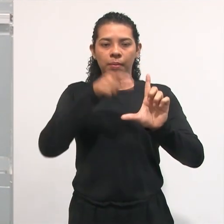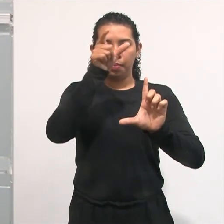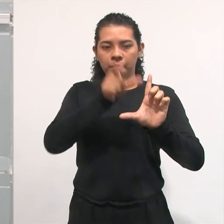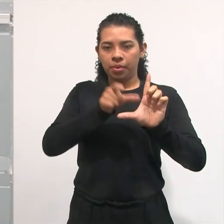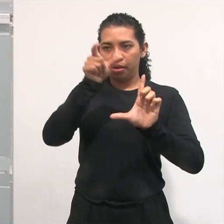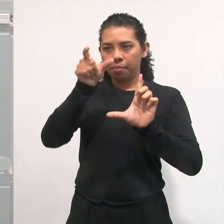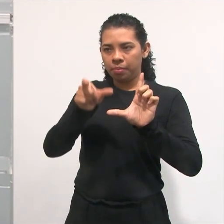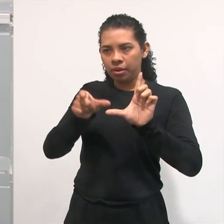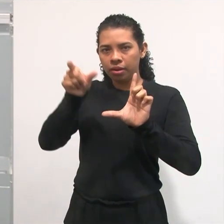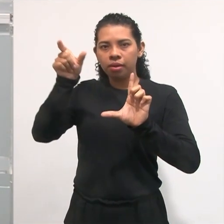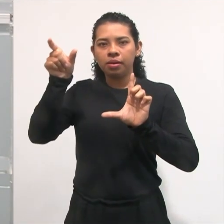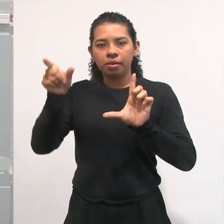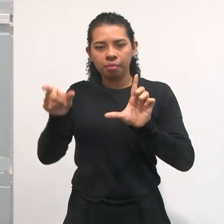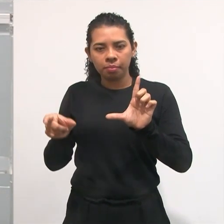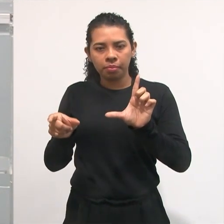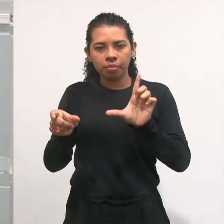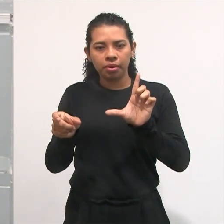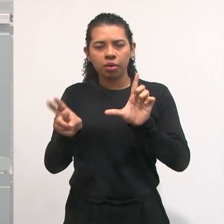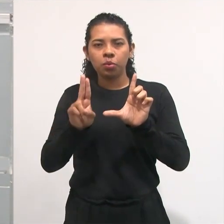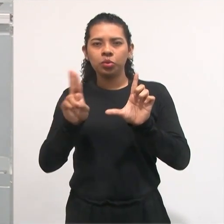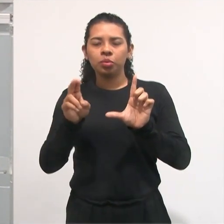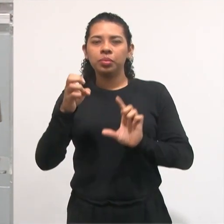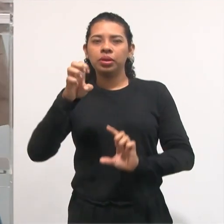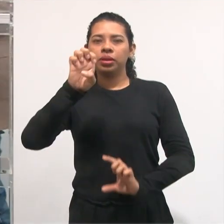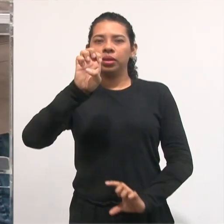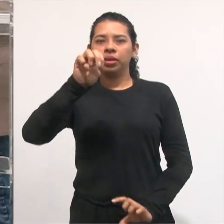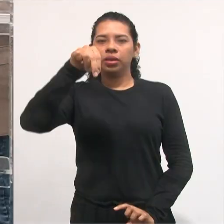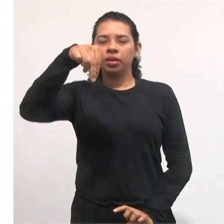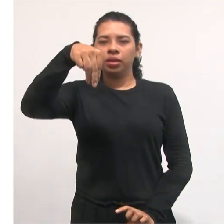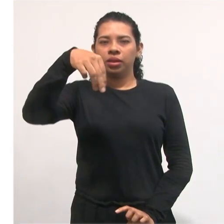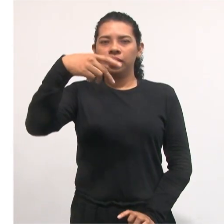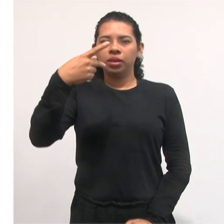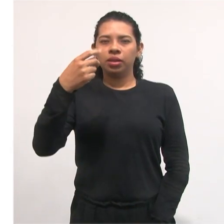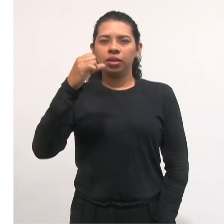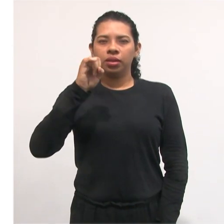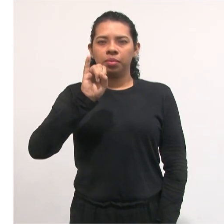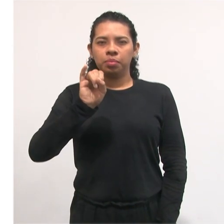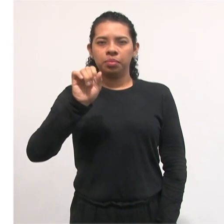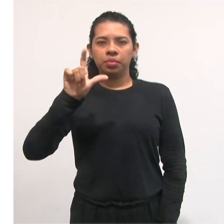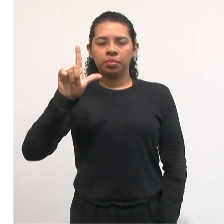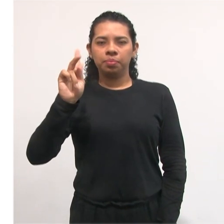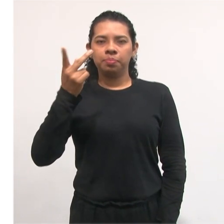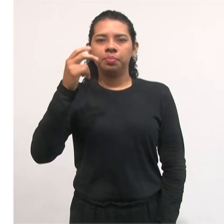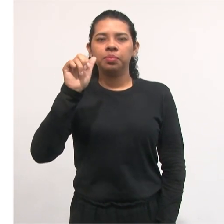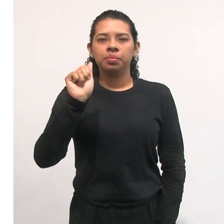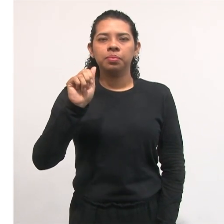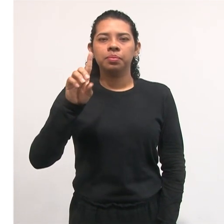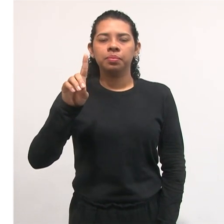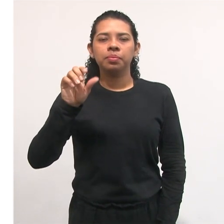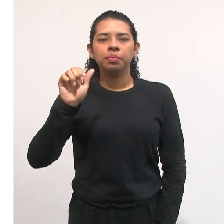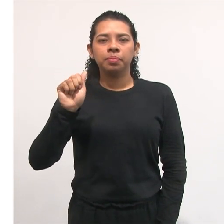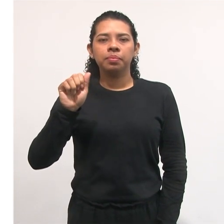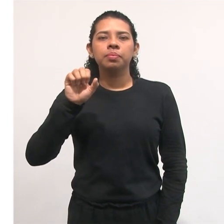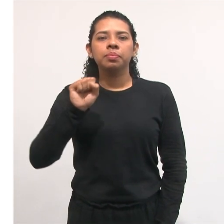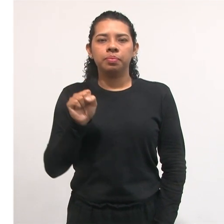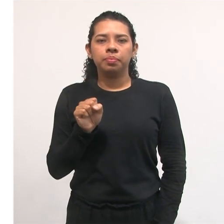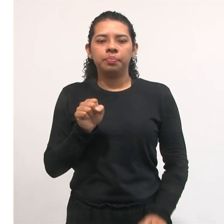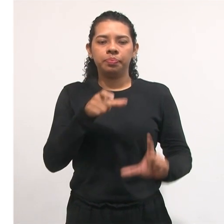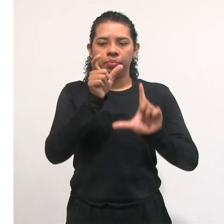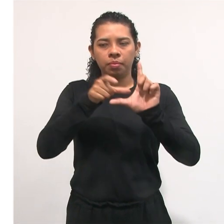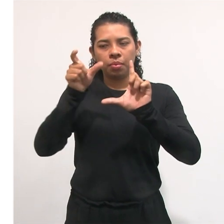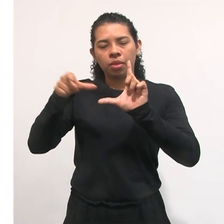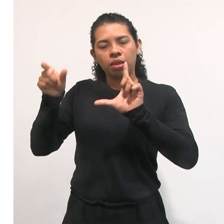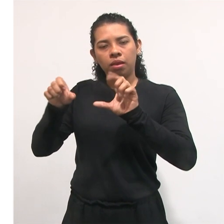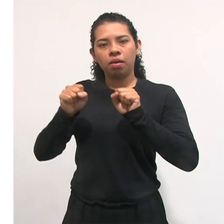dessa forma. Outra forma de fazer representação também é na forma de empilhadas, tá bom? Então você pode pegar essas informações e